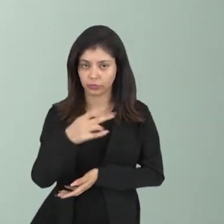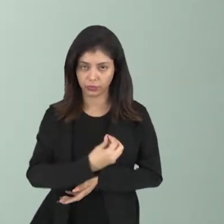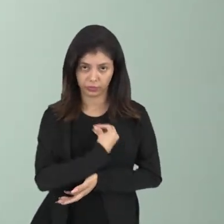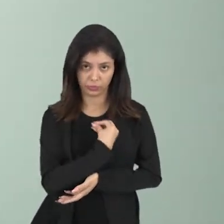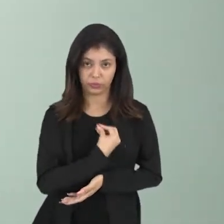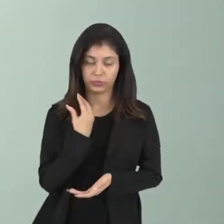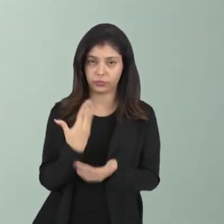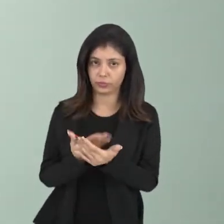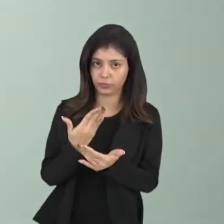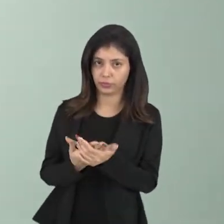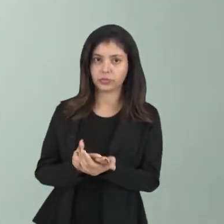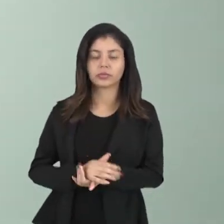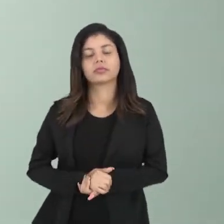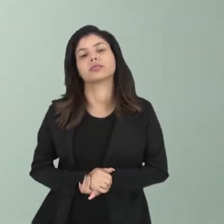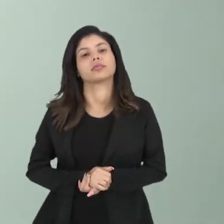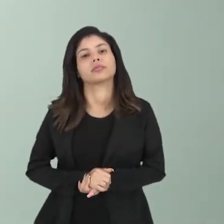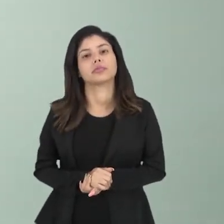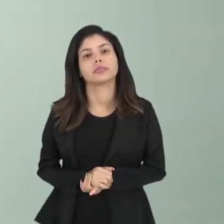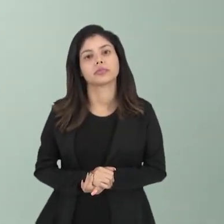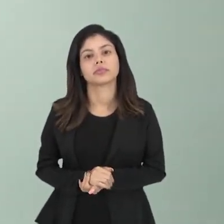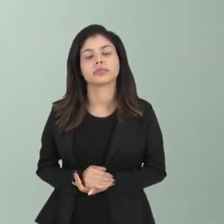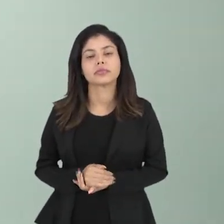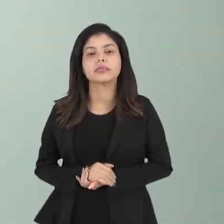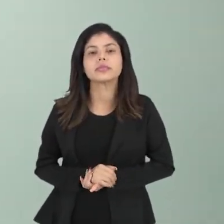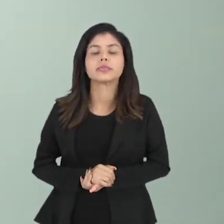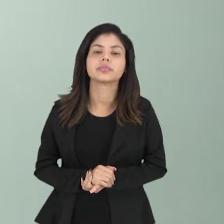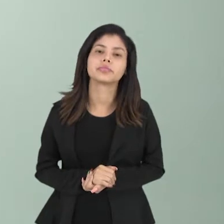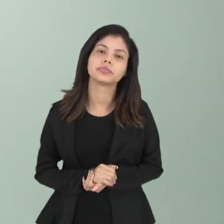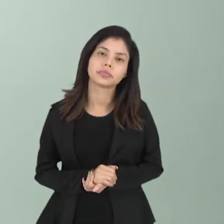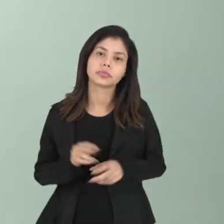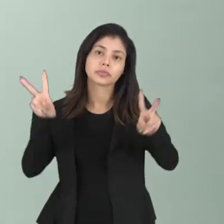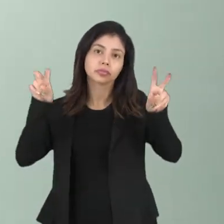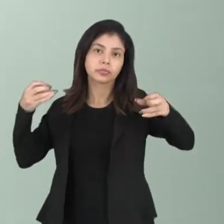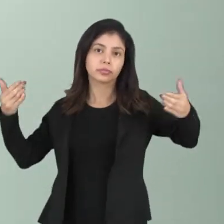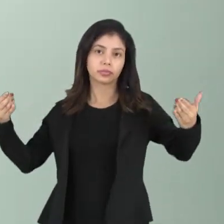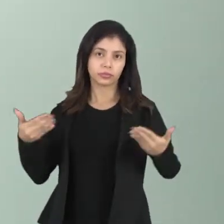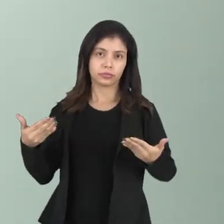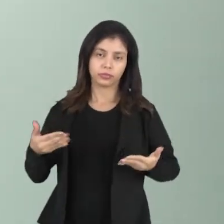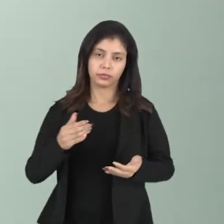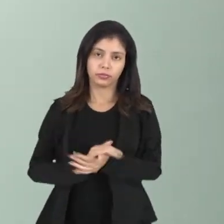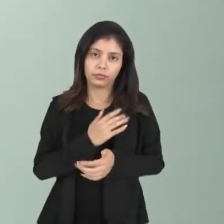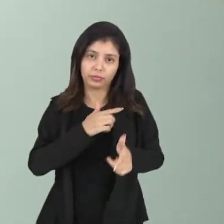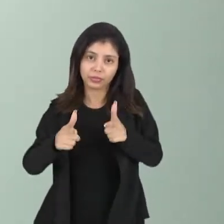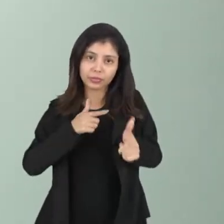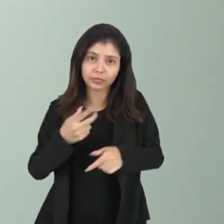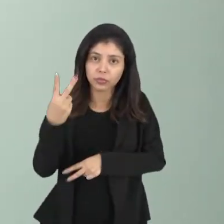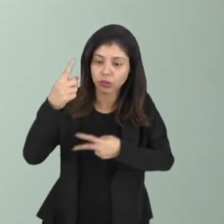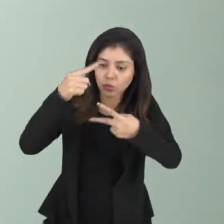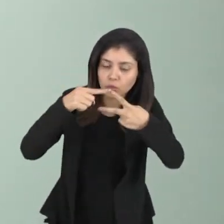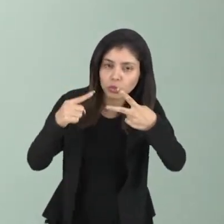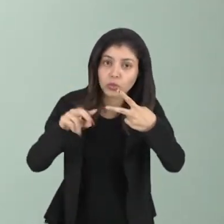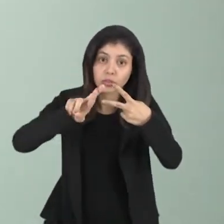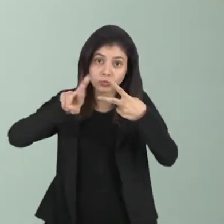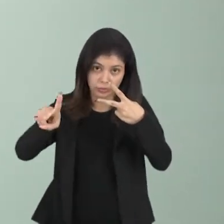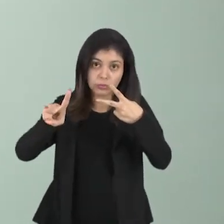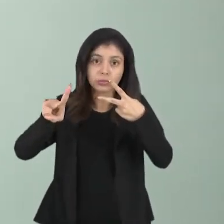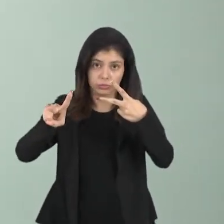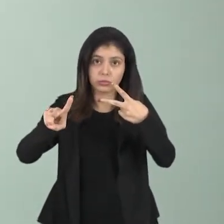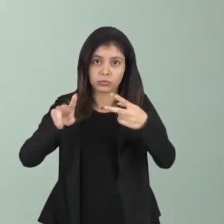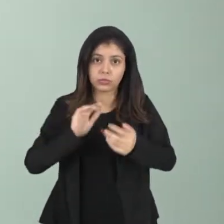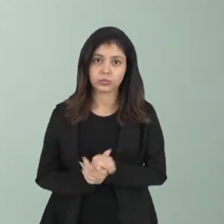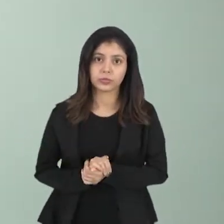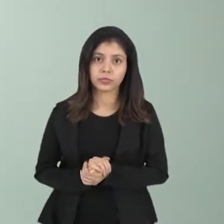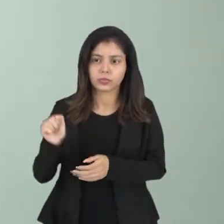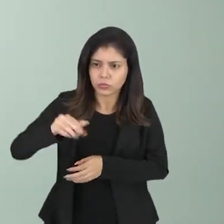vida estudantil, tá bom? Então, a nossa temática trabalha em dois campos diferenciados, né?